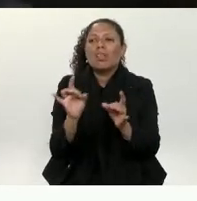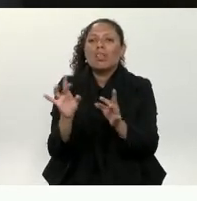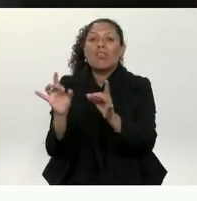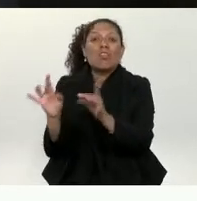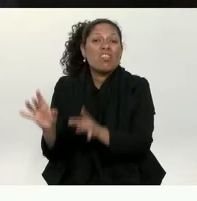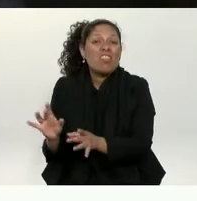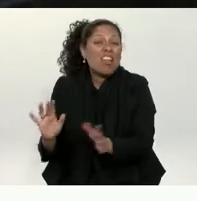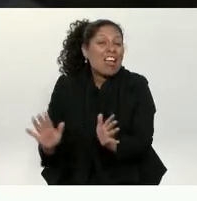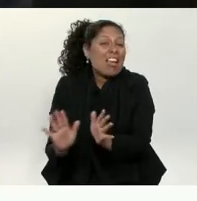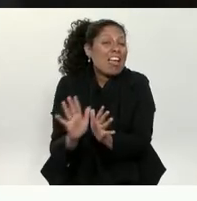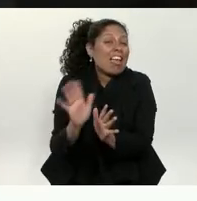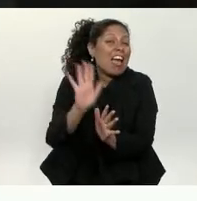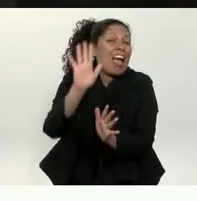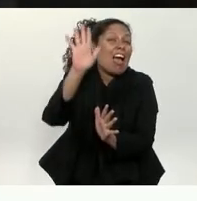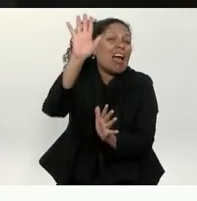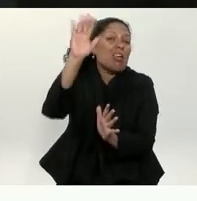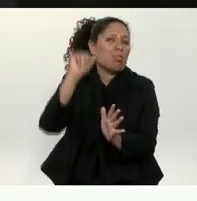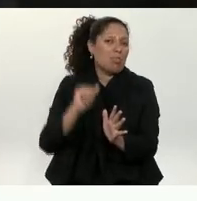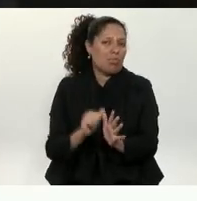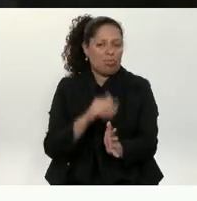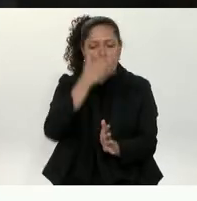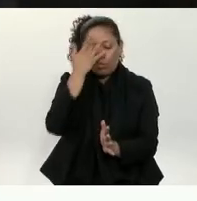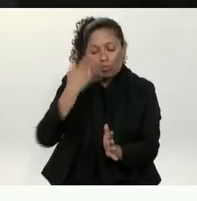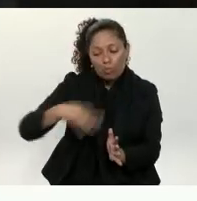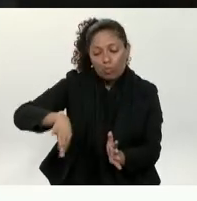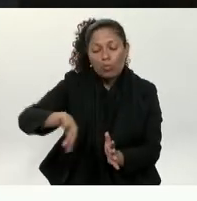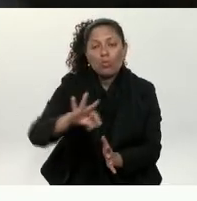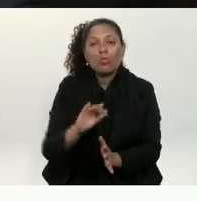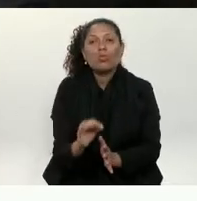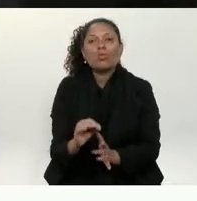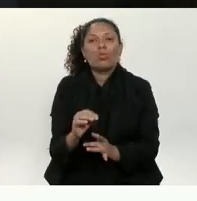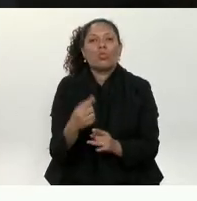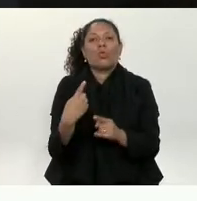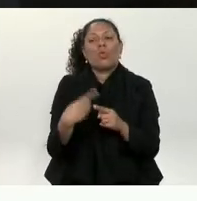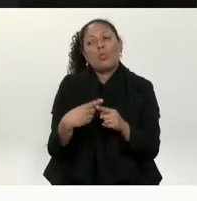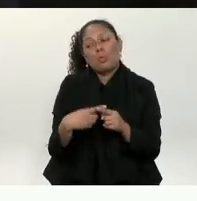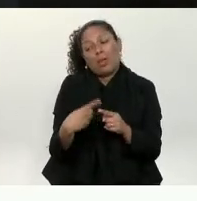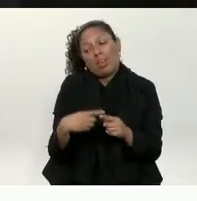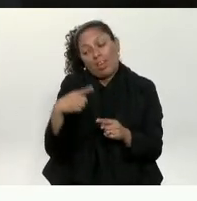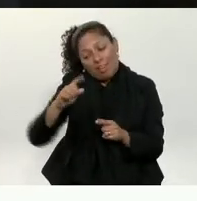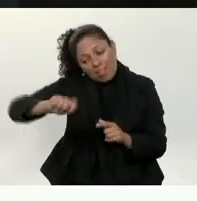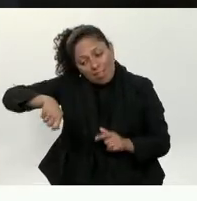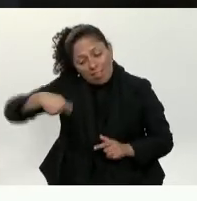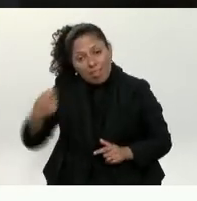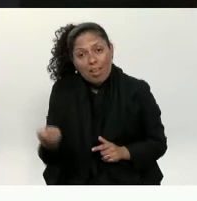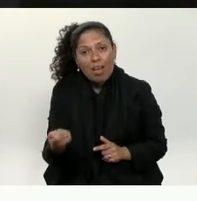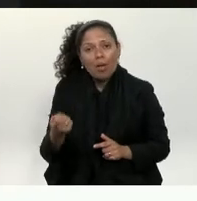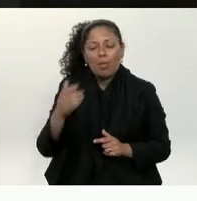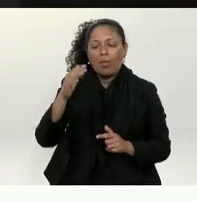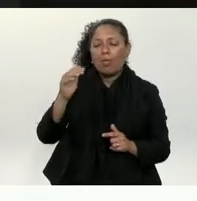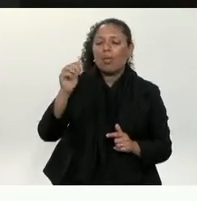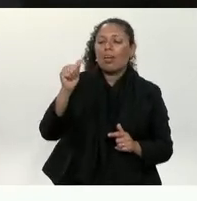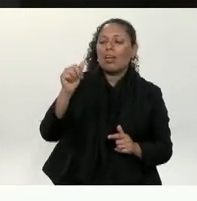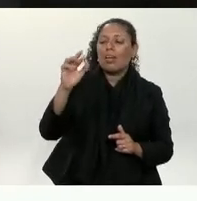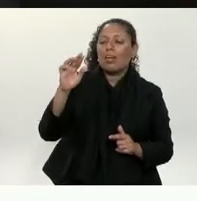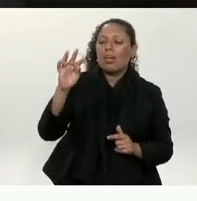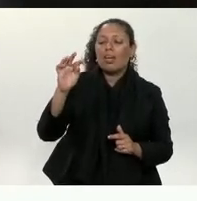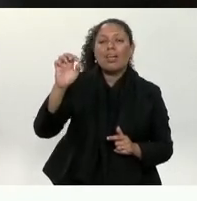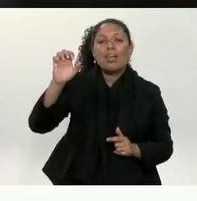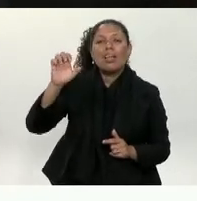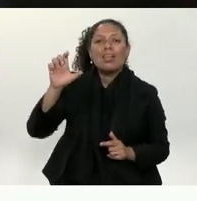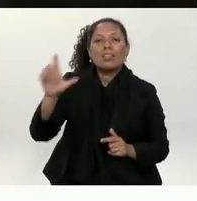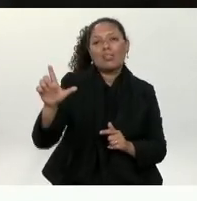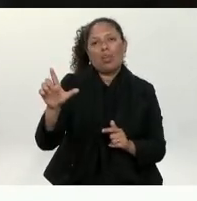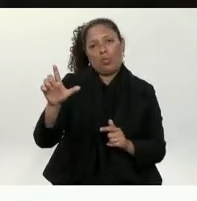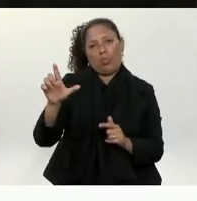sua ineficiência, da incompetência dos governos, pelo protecionismo que o Brasil faz com